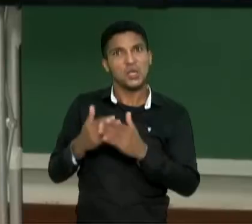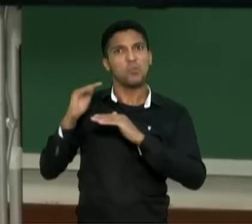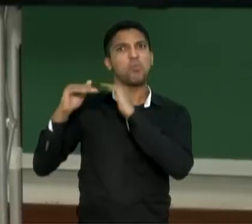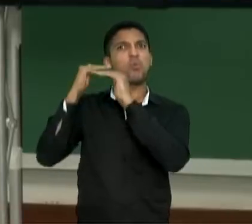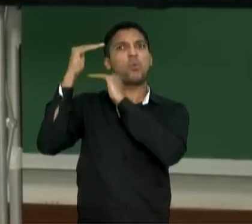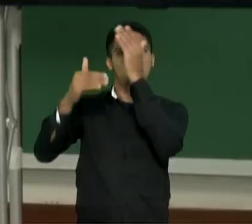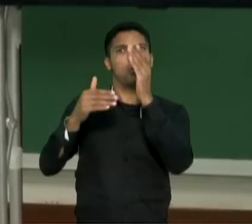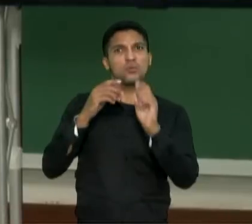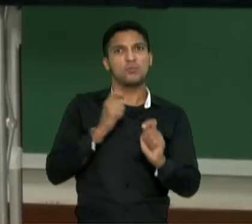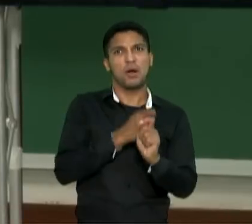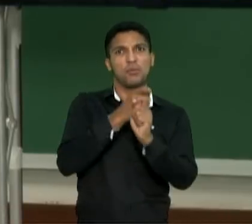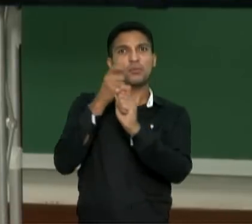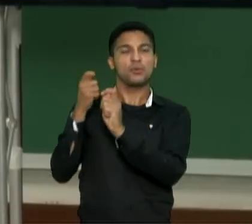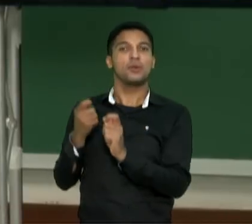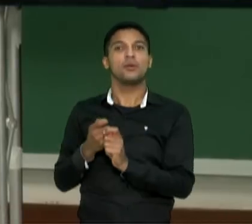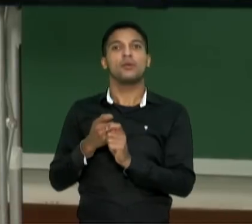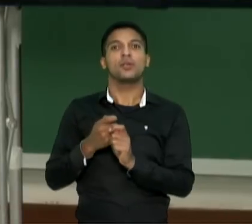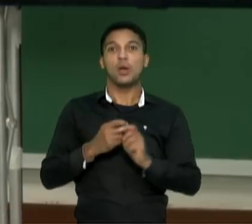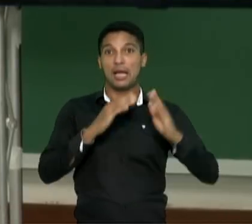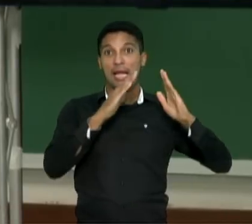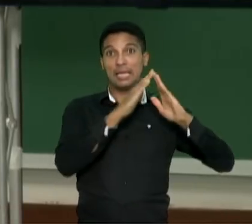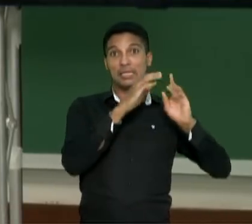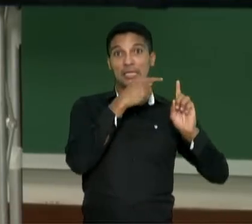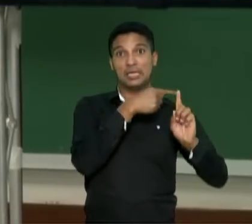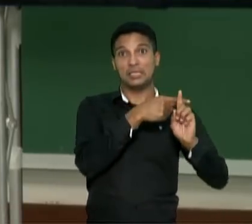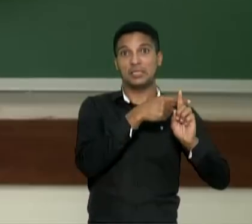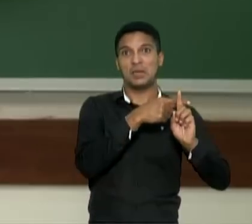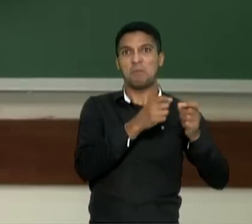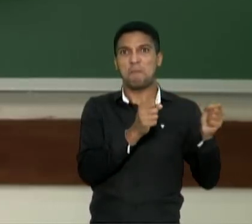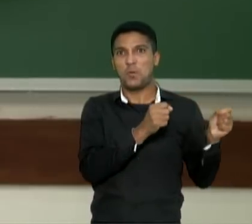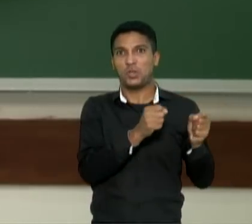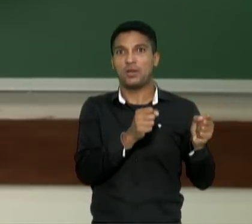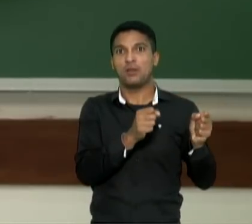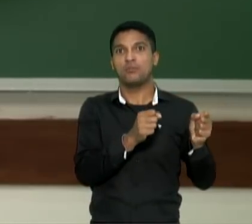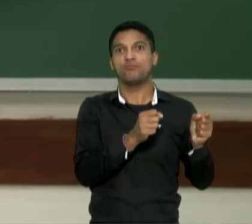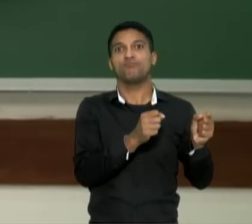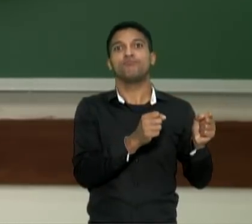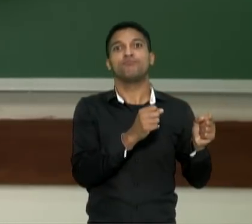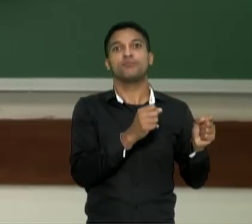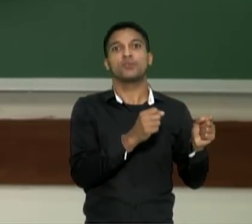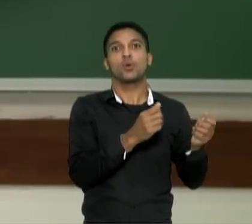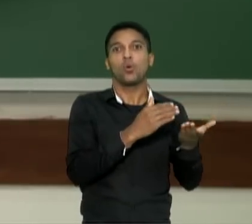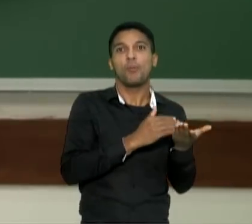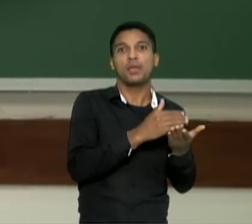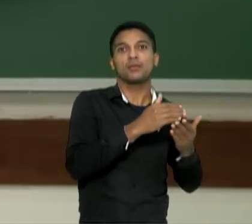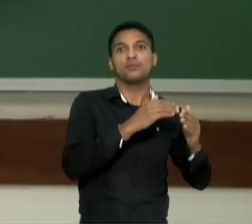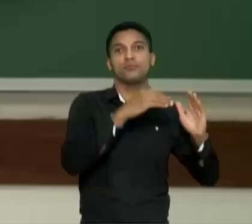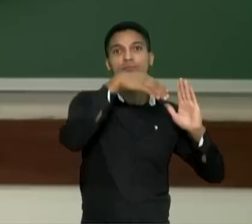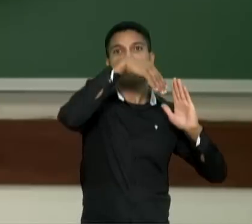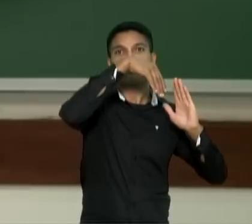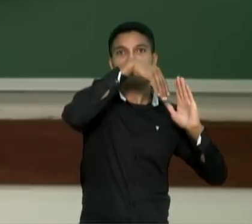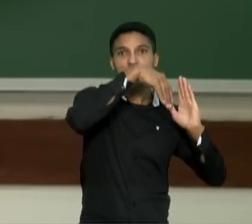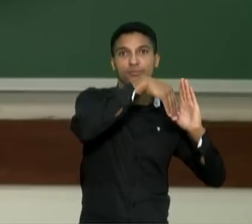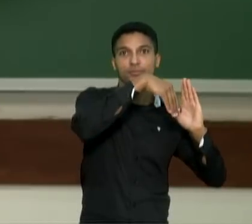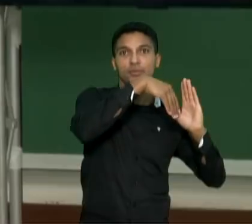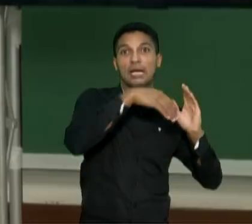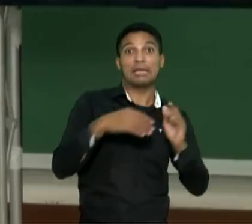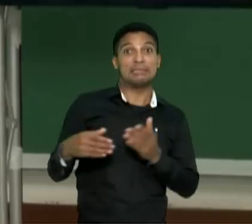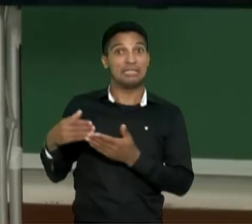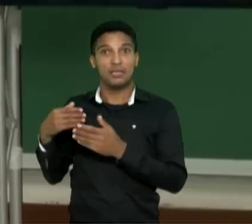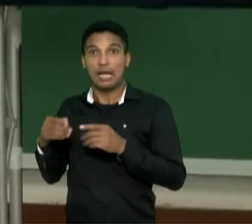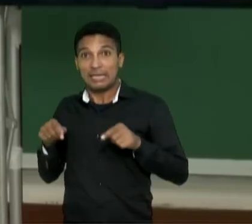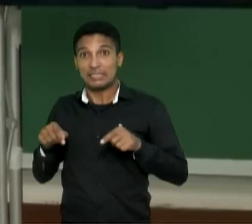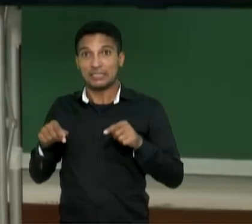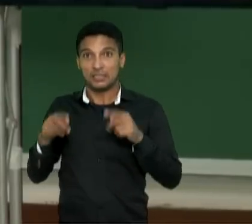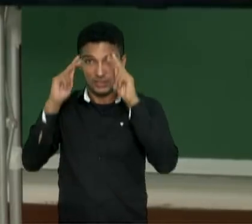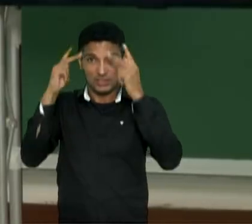palavra, né, sobre a realidade. Então, essa Contra-Reforma contra o período